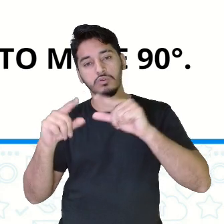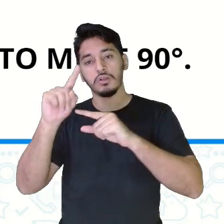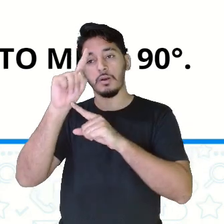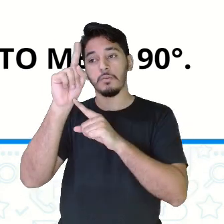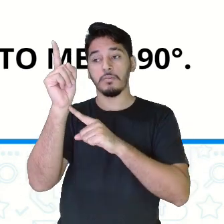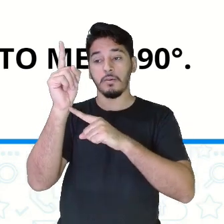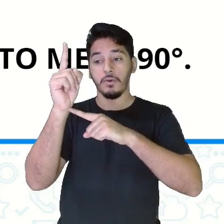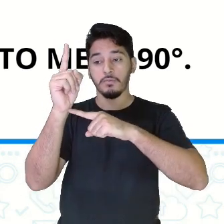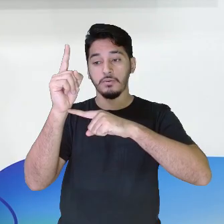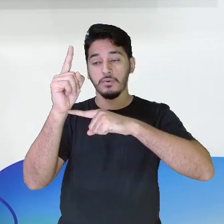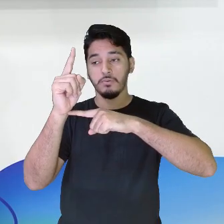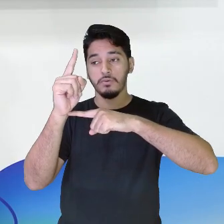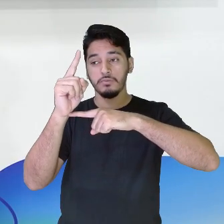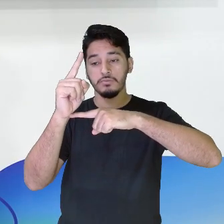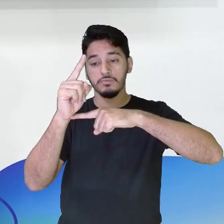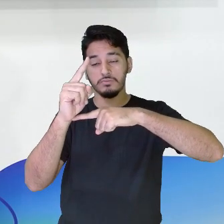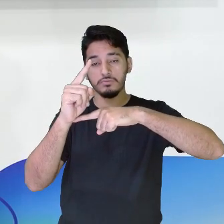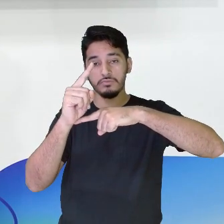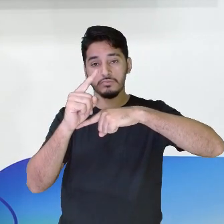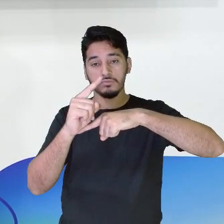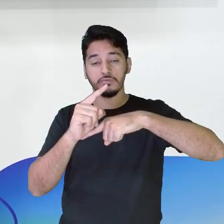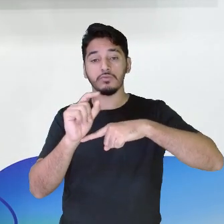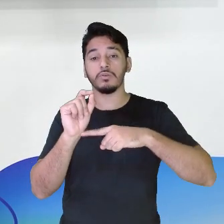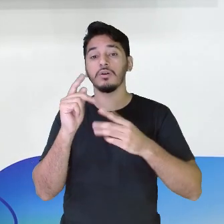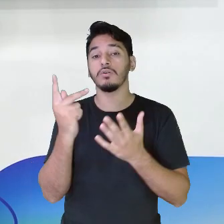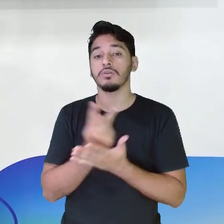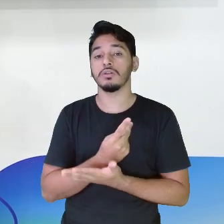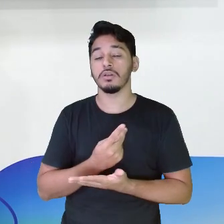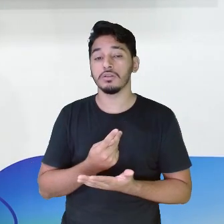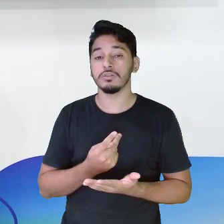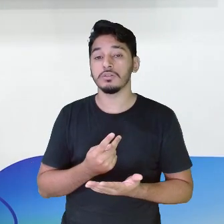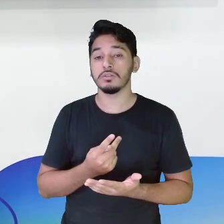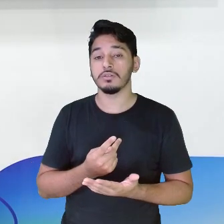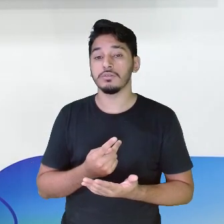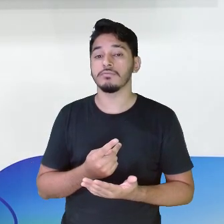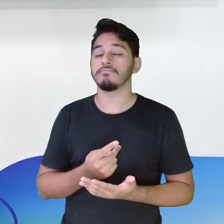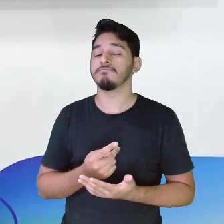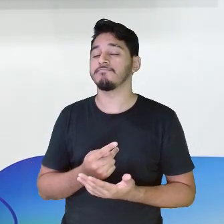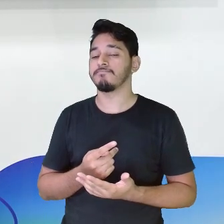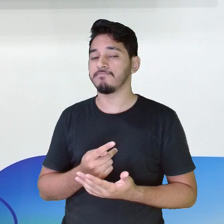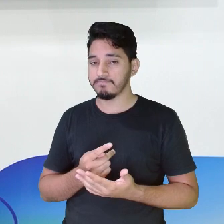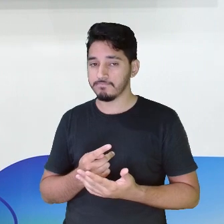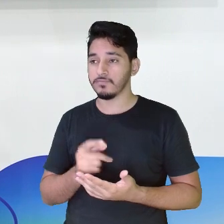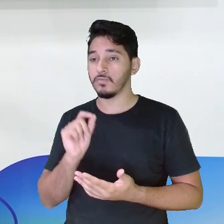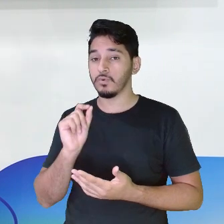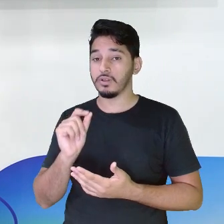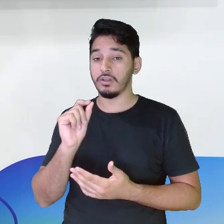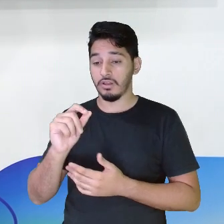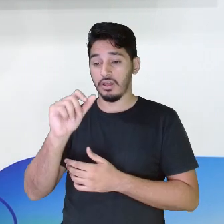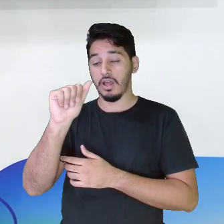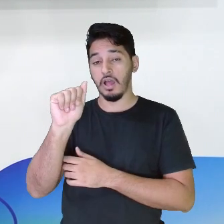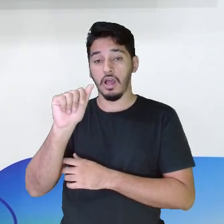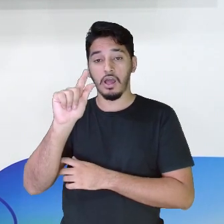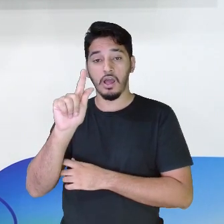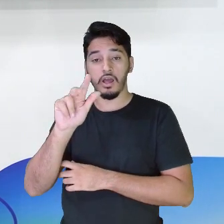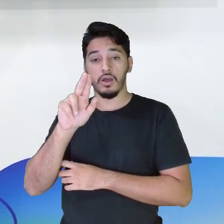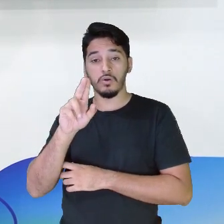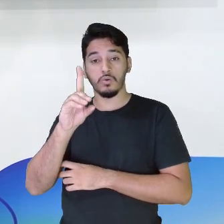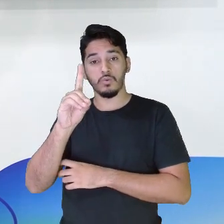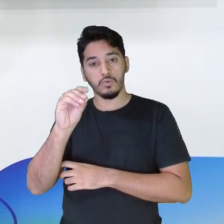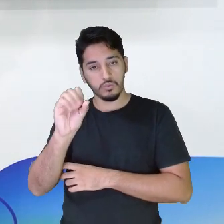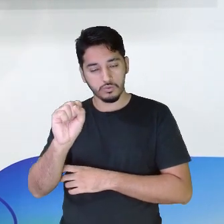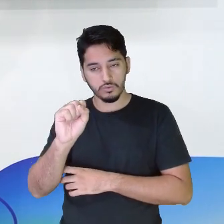passando com o meu ponteiro e esse ângulo vai diminuindo, eu tenho ângulos agudos. E se eu